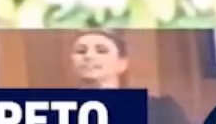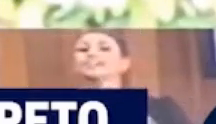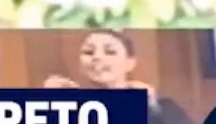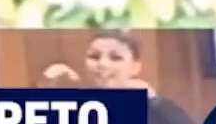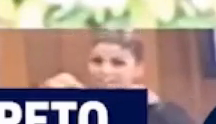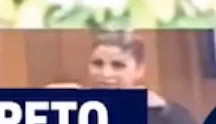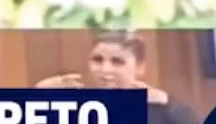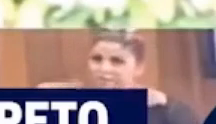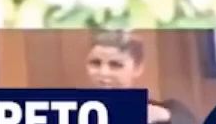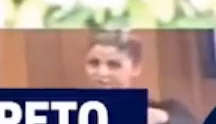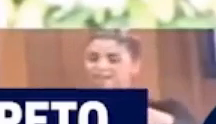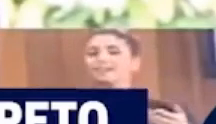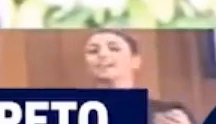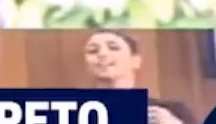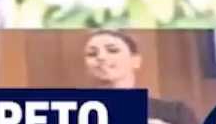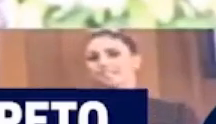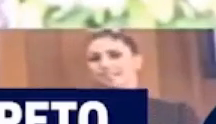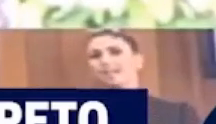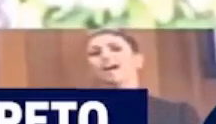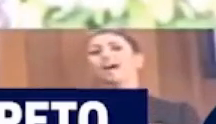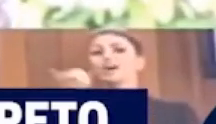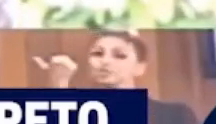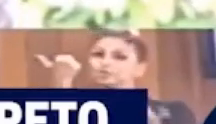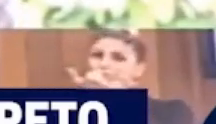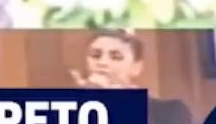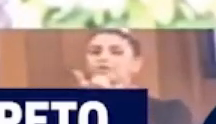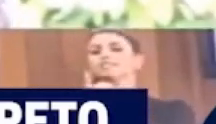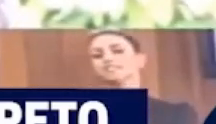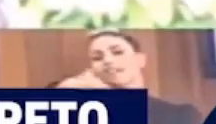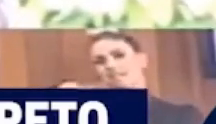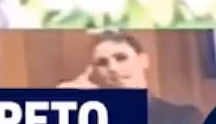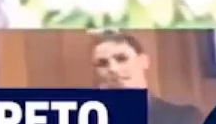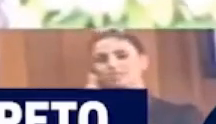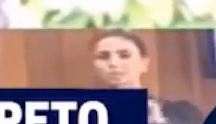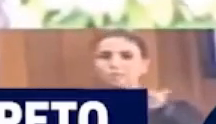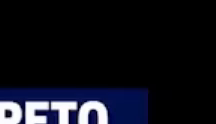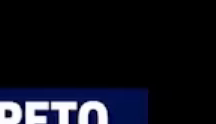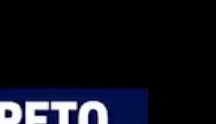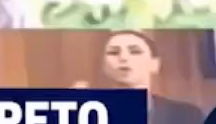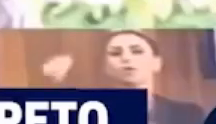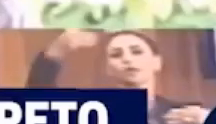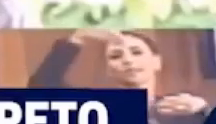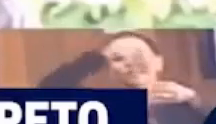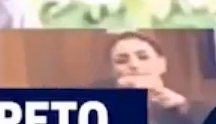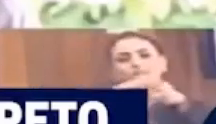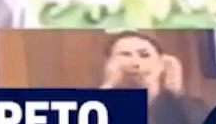Subsecretaria de Esporte do município de Cabo Frio.